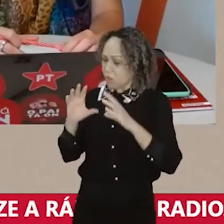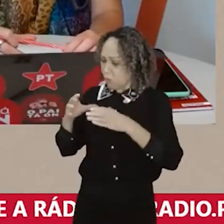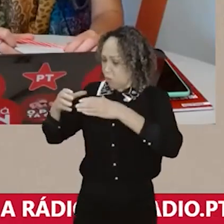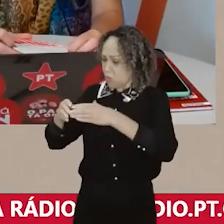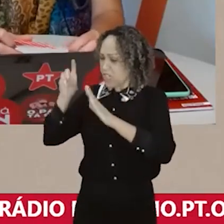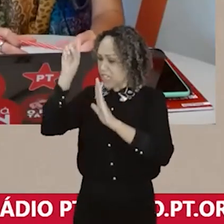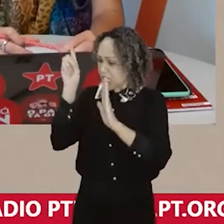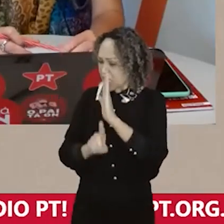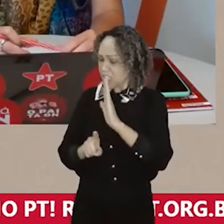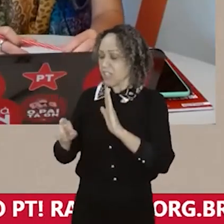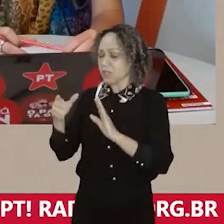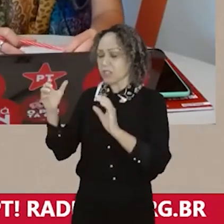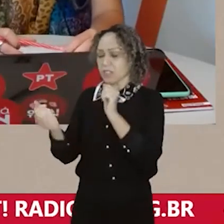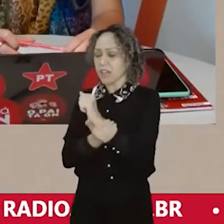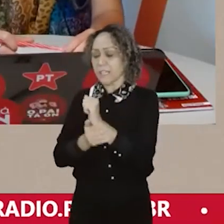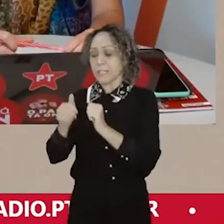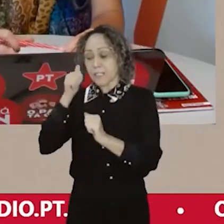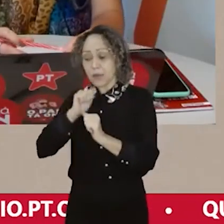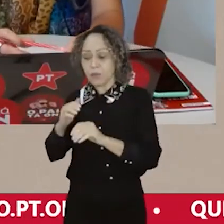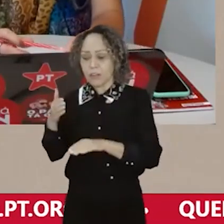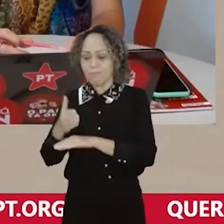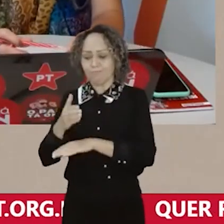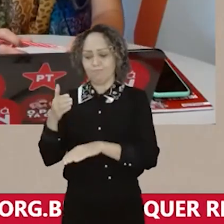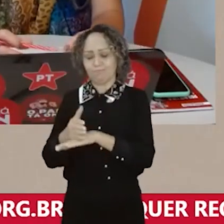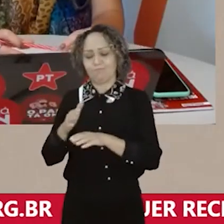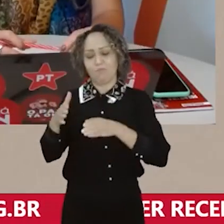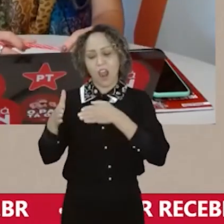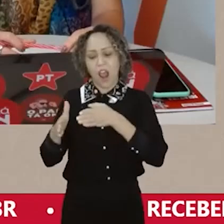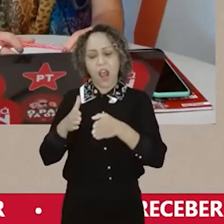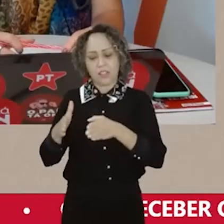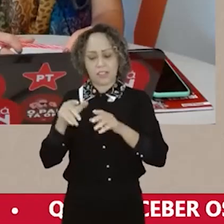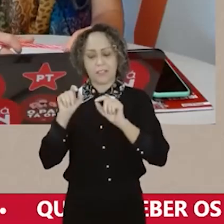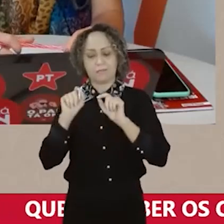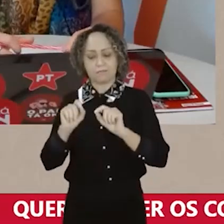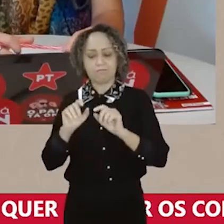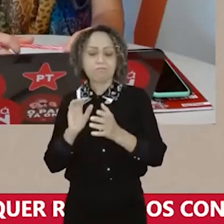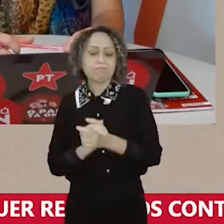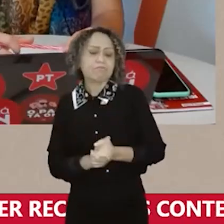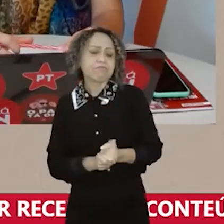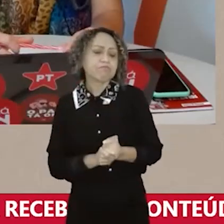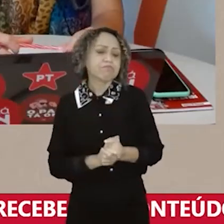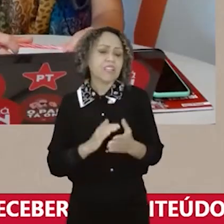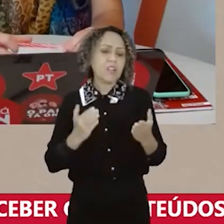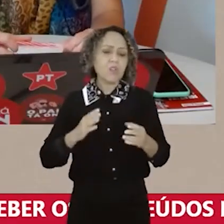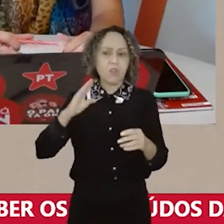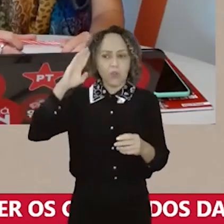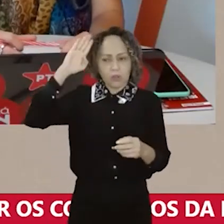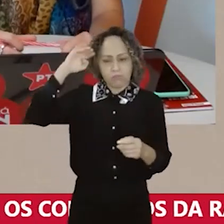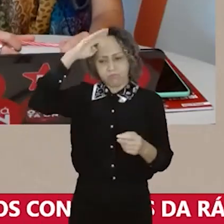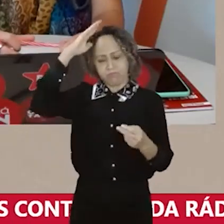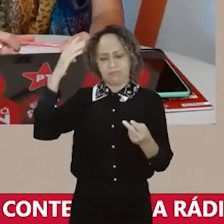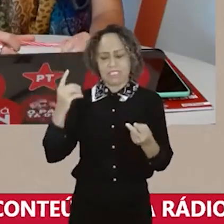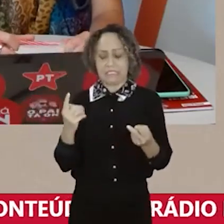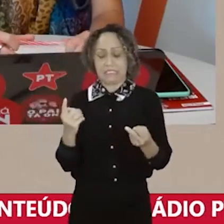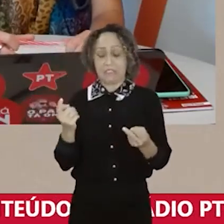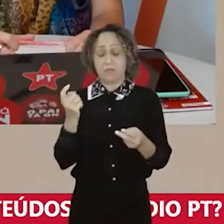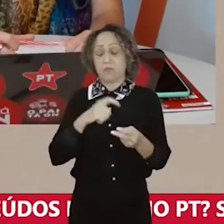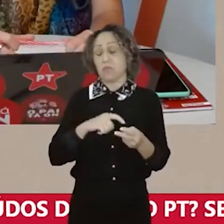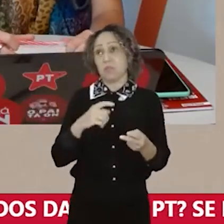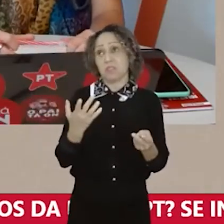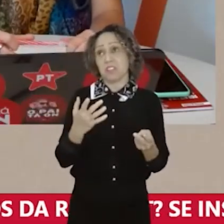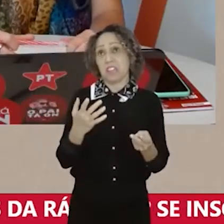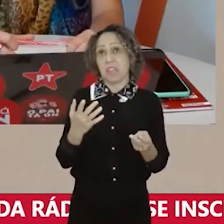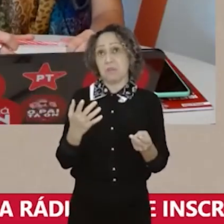acesso. Hoje, o governo vem destruindo isso. Voltou o primeiro-damismo, voltou a ideia do voluntário, quer dizer,